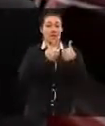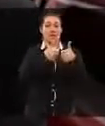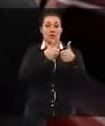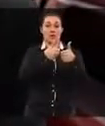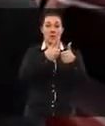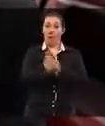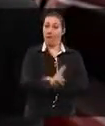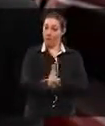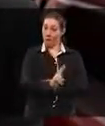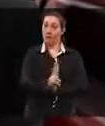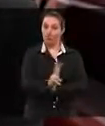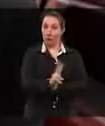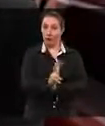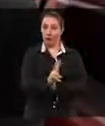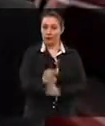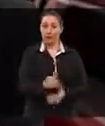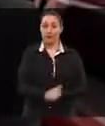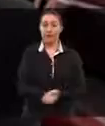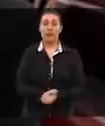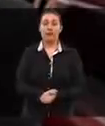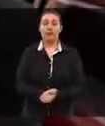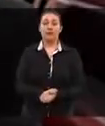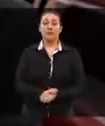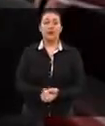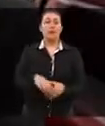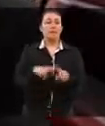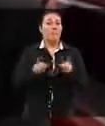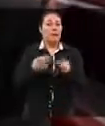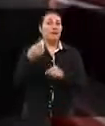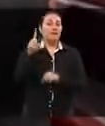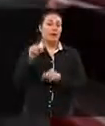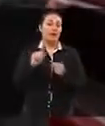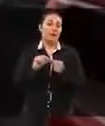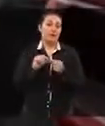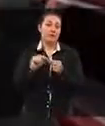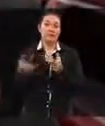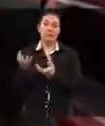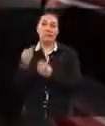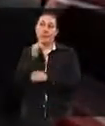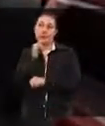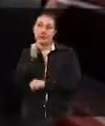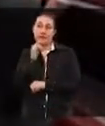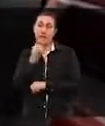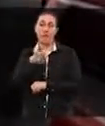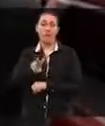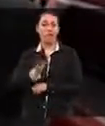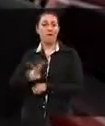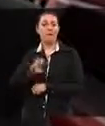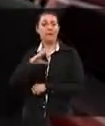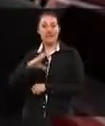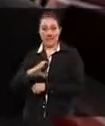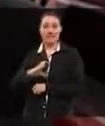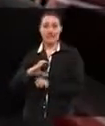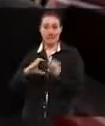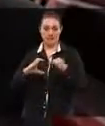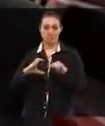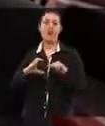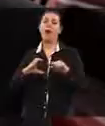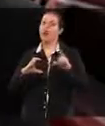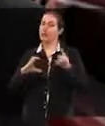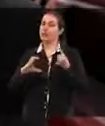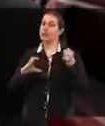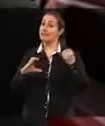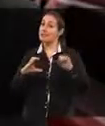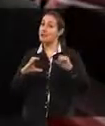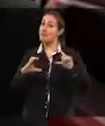potencializando, né, aquele consumo daqueles nutrientes, né? Agora, quando você cozinha, né, por exemplo, a vitamina C, é uma